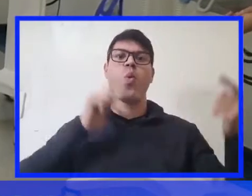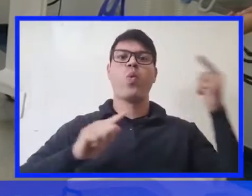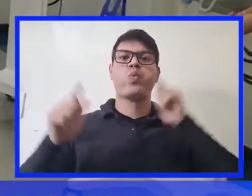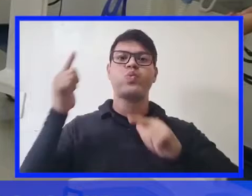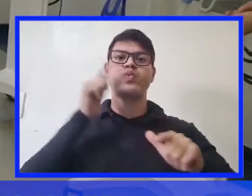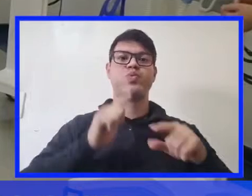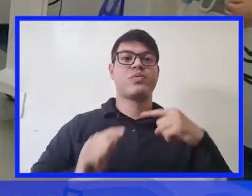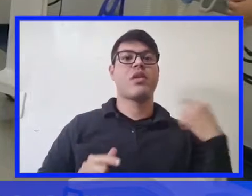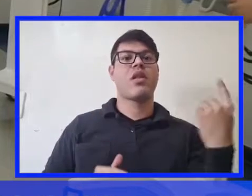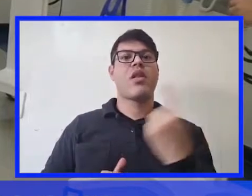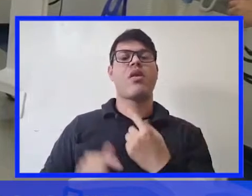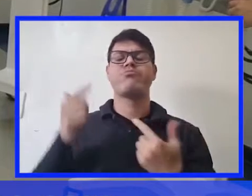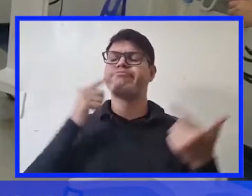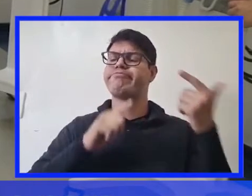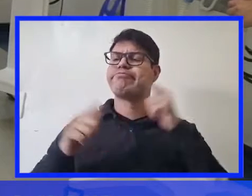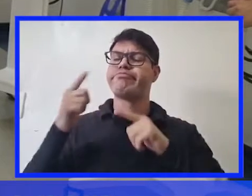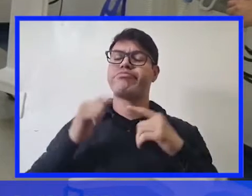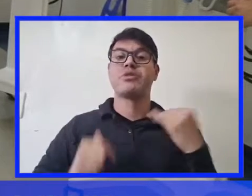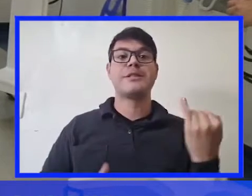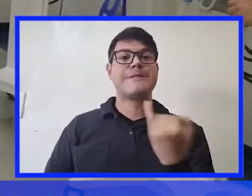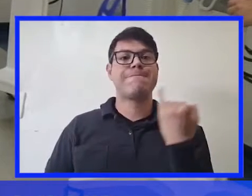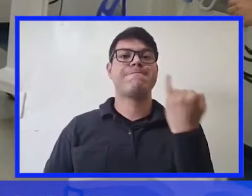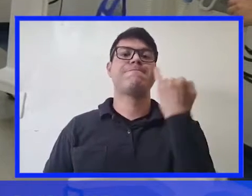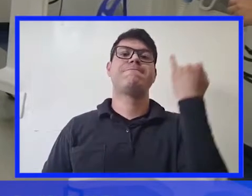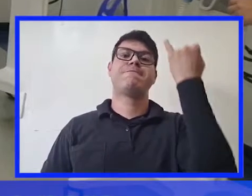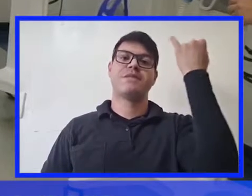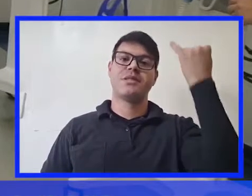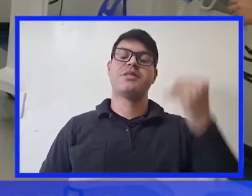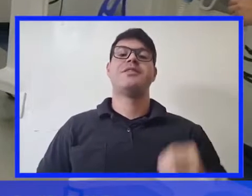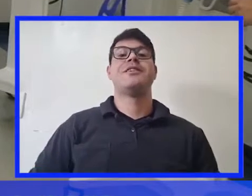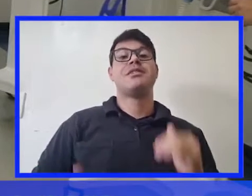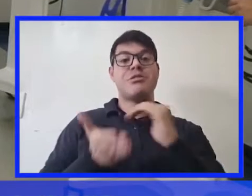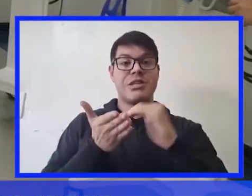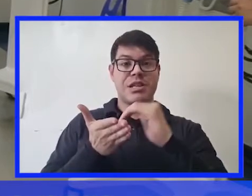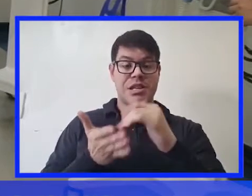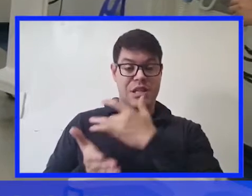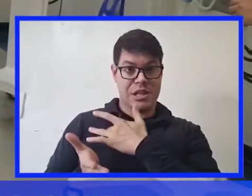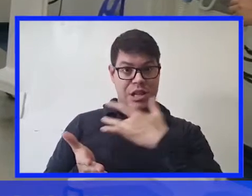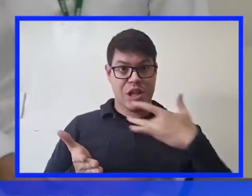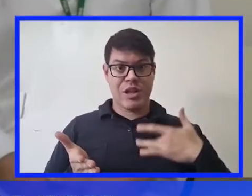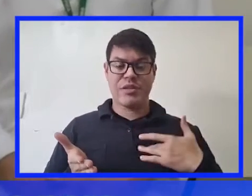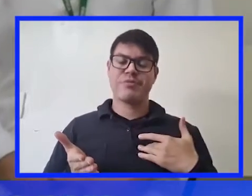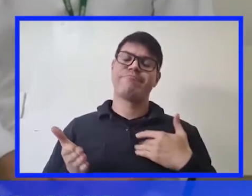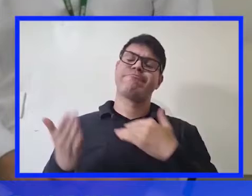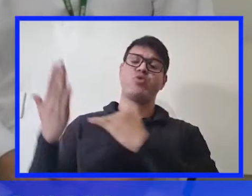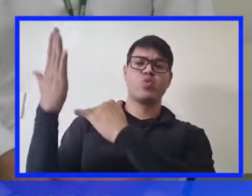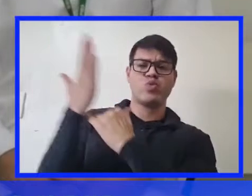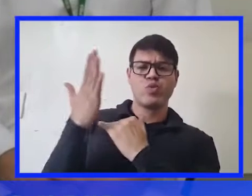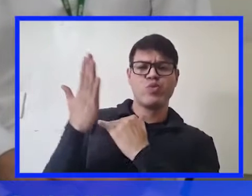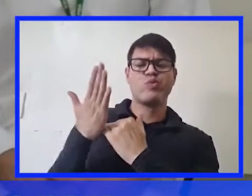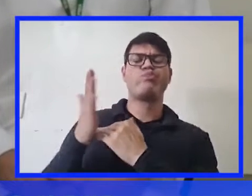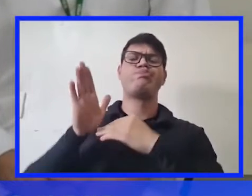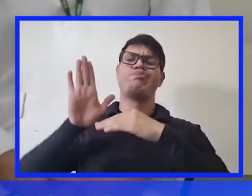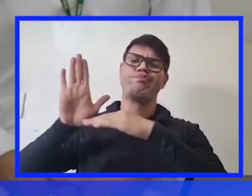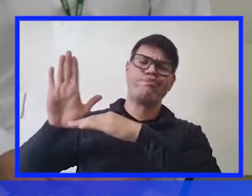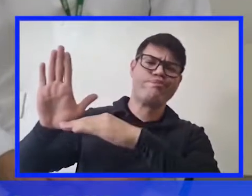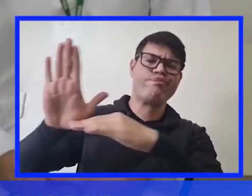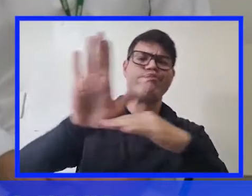conquista que nós podemos dizer que a Prefeitura de Araras, através da Secretaria de